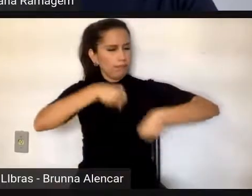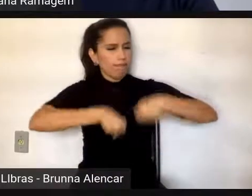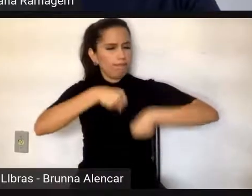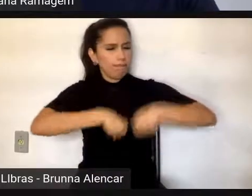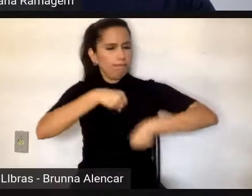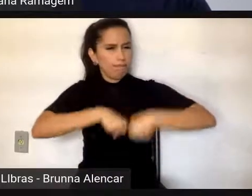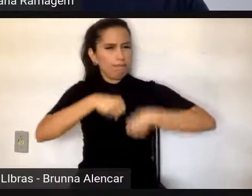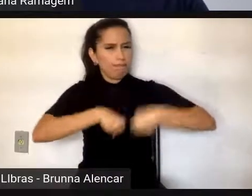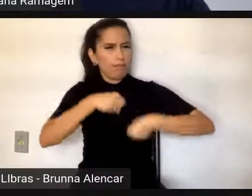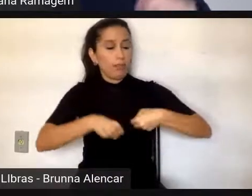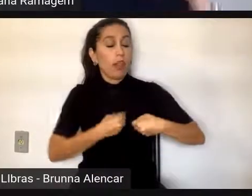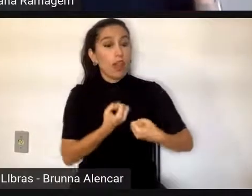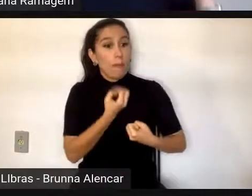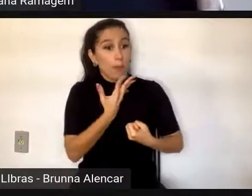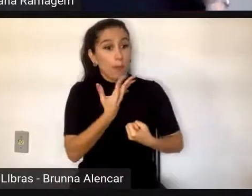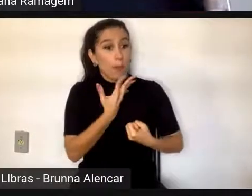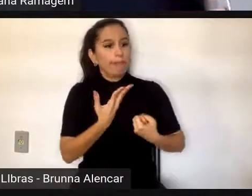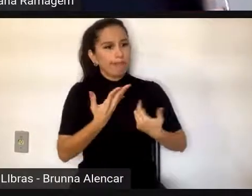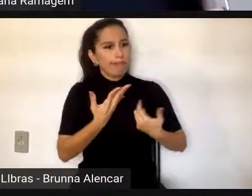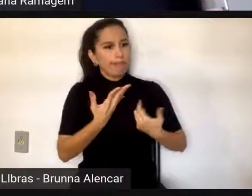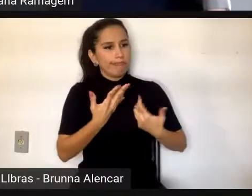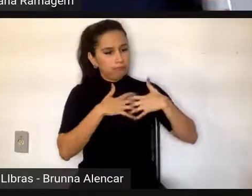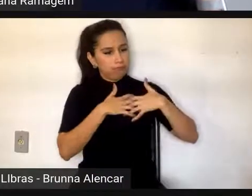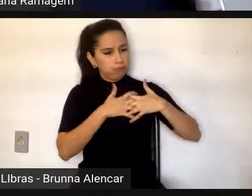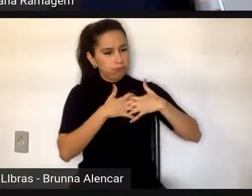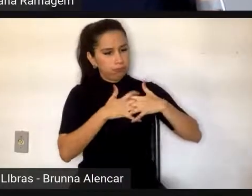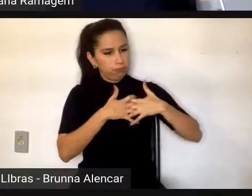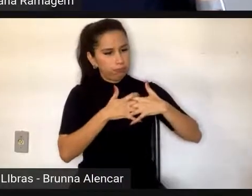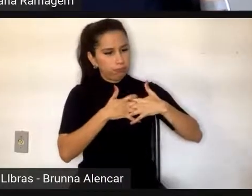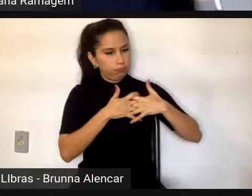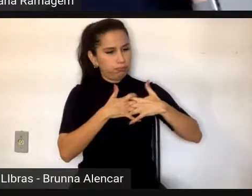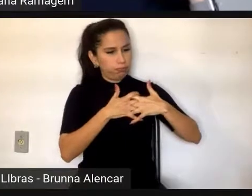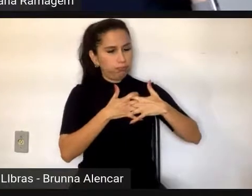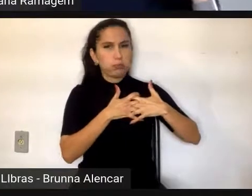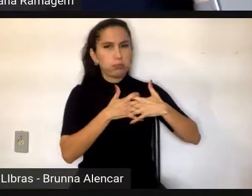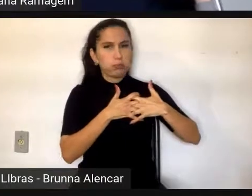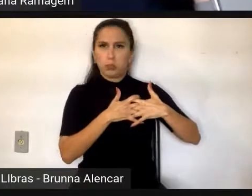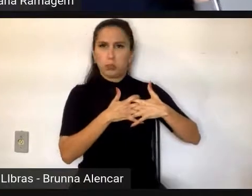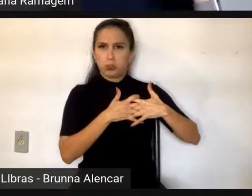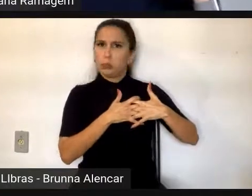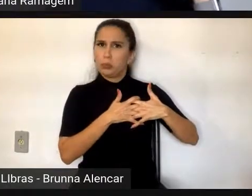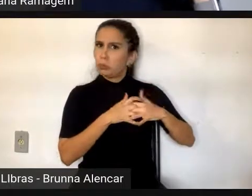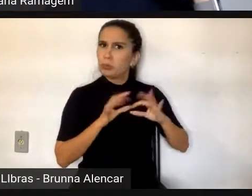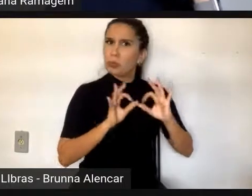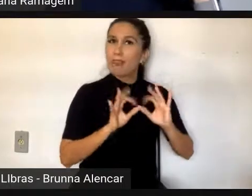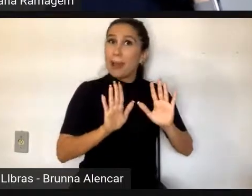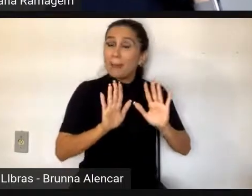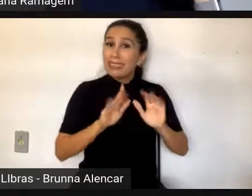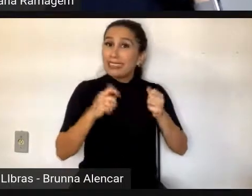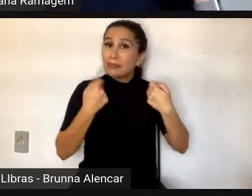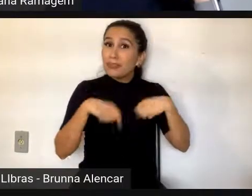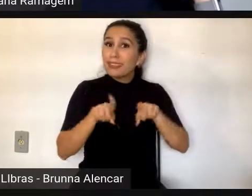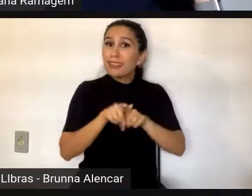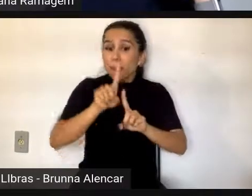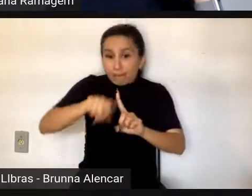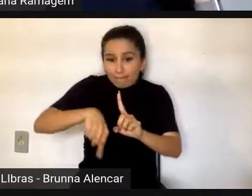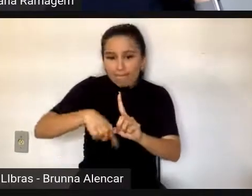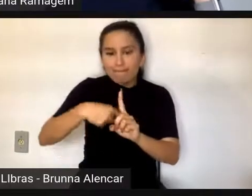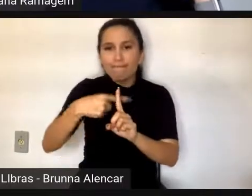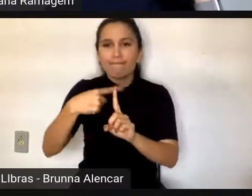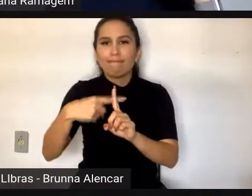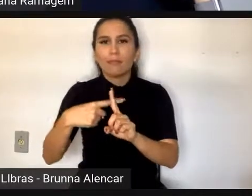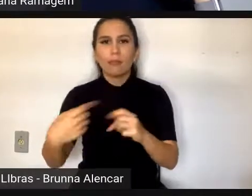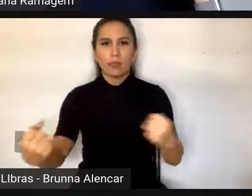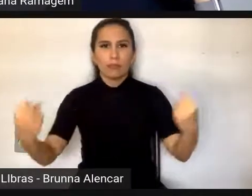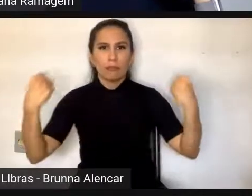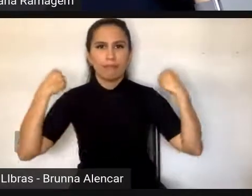ideal seria intercalar atividades cardiorrespiratórias com atividades de musculação. Então, se na segunda